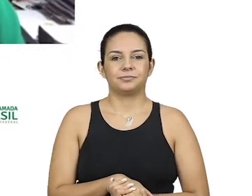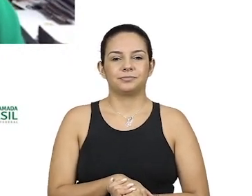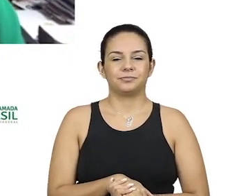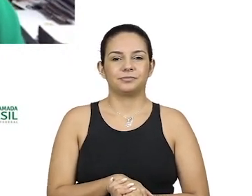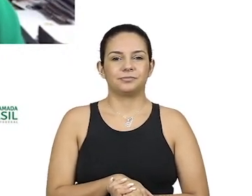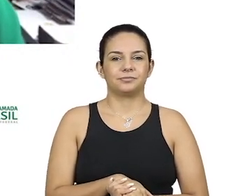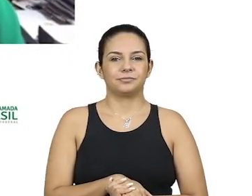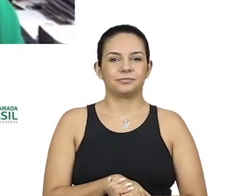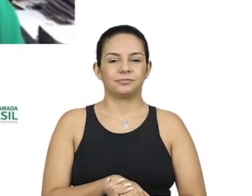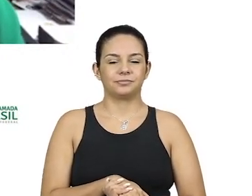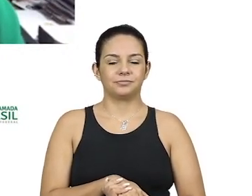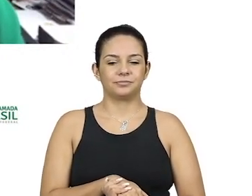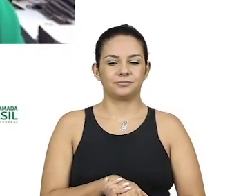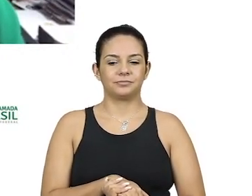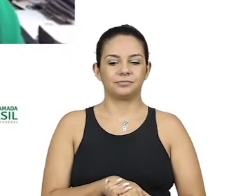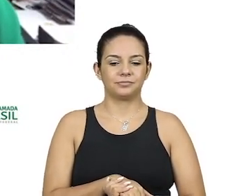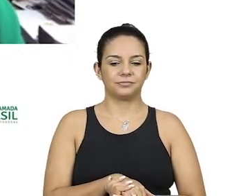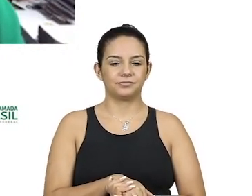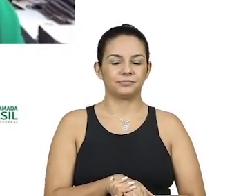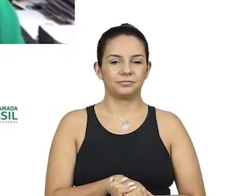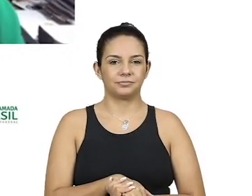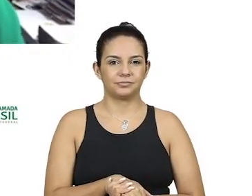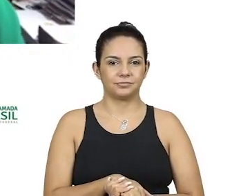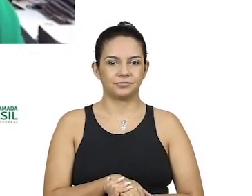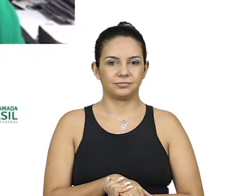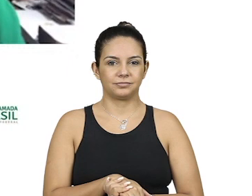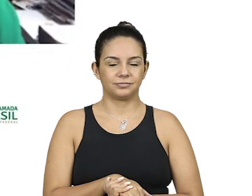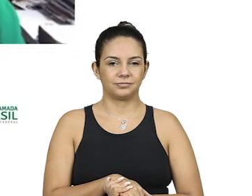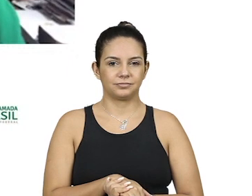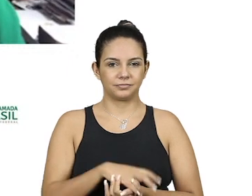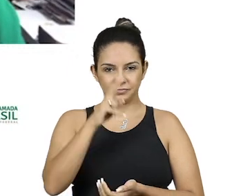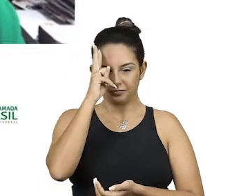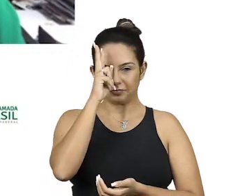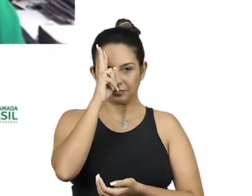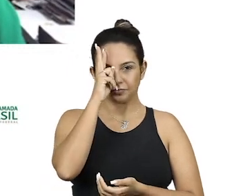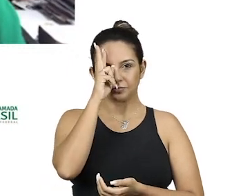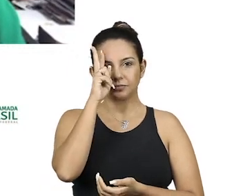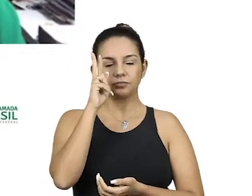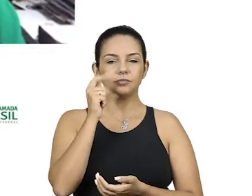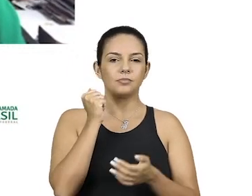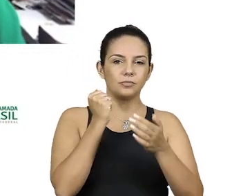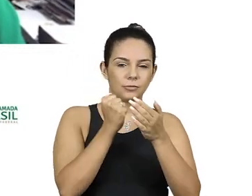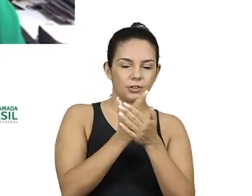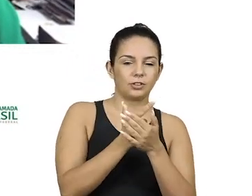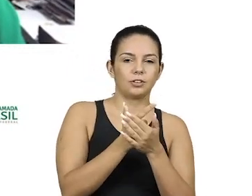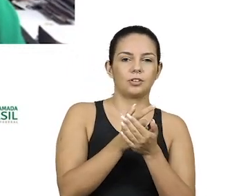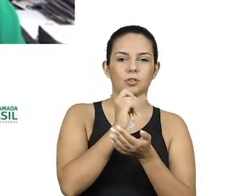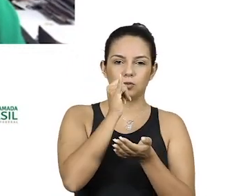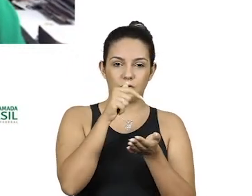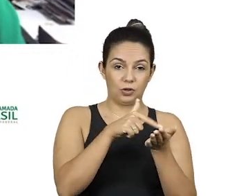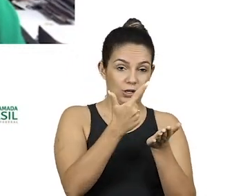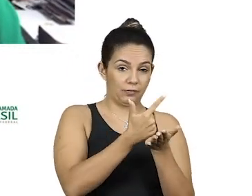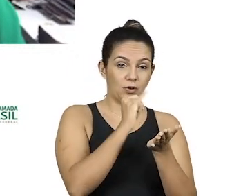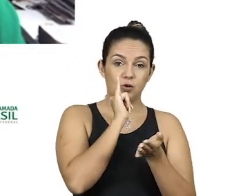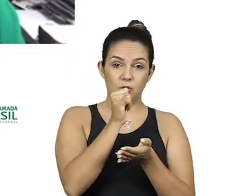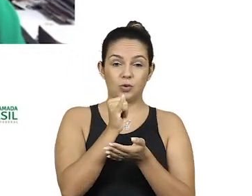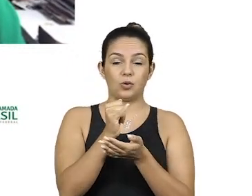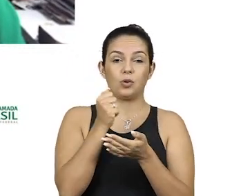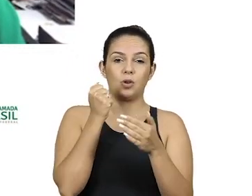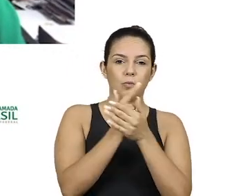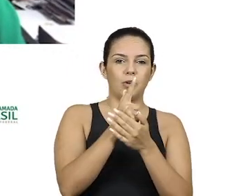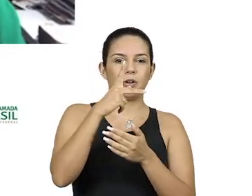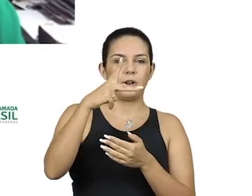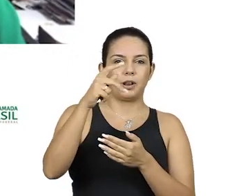Era outro tempo. E conto a história da compra do parque